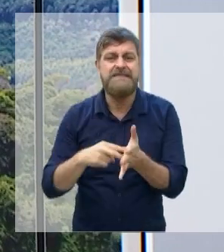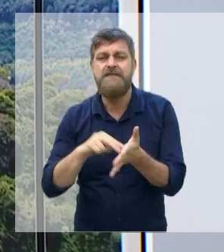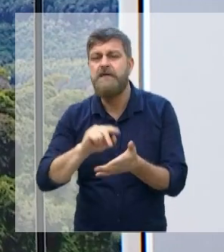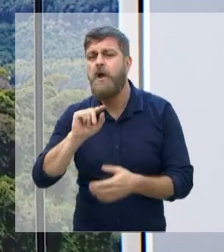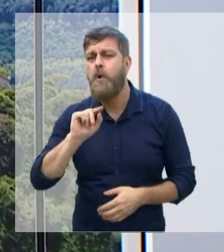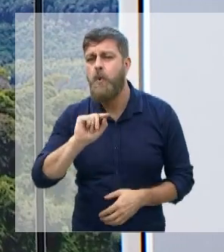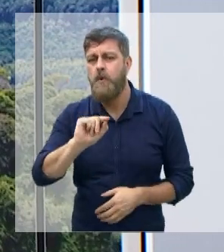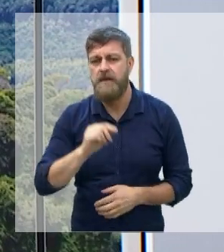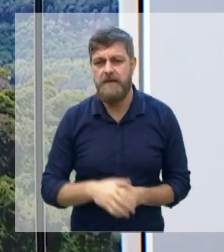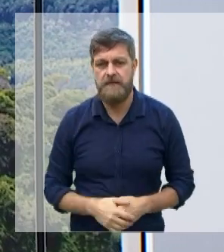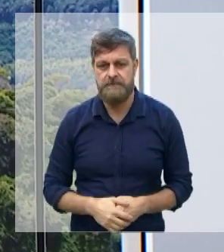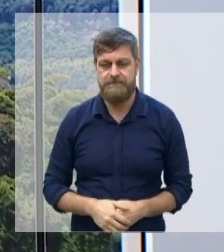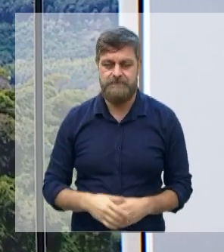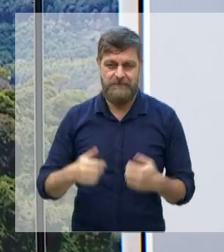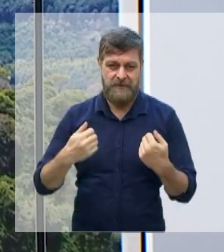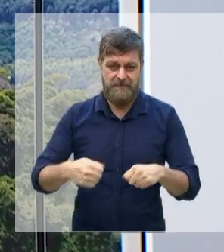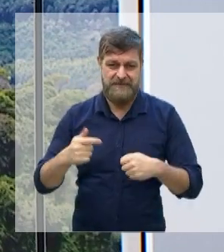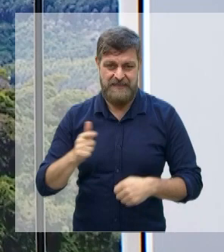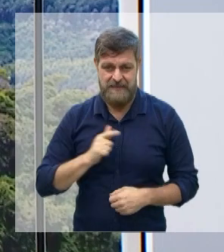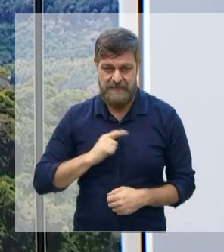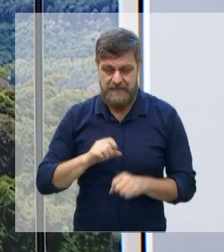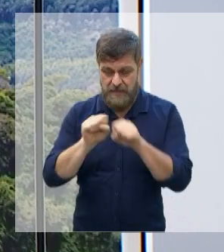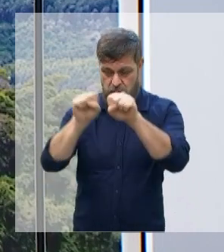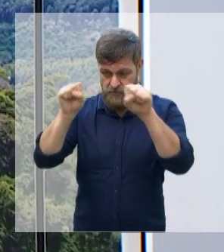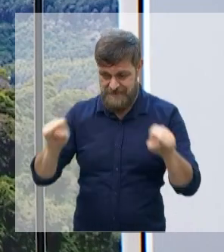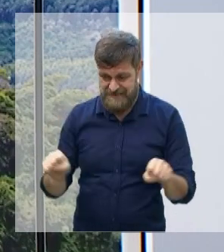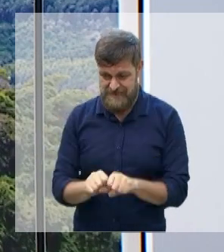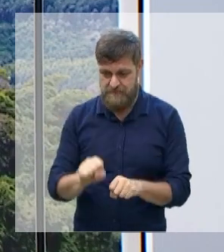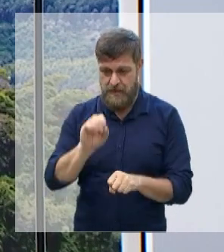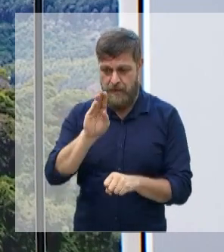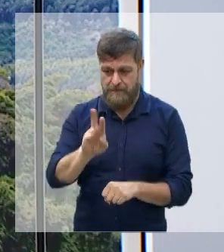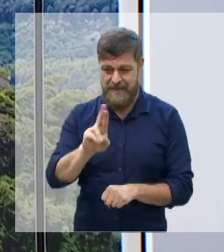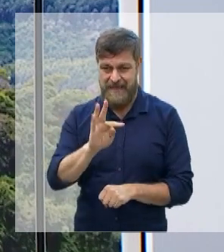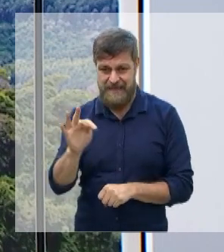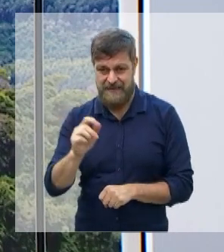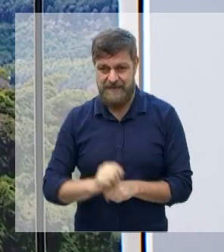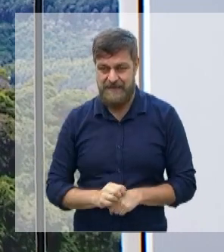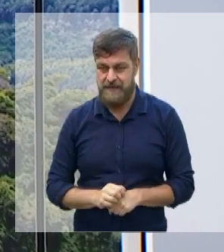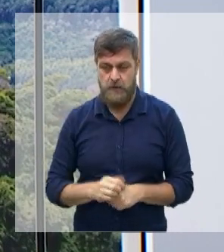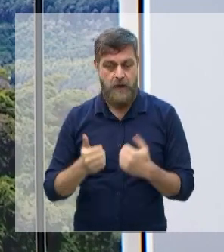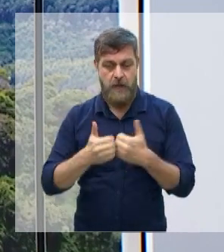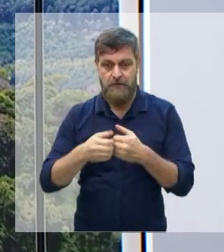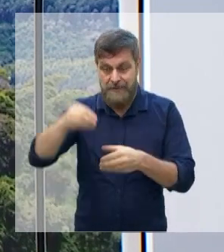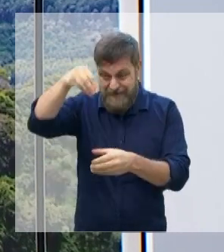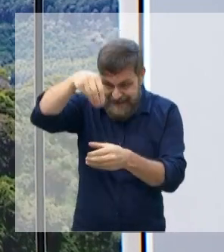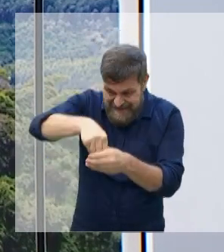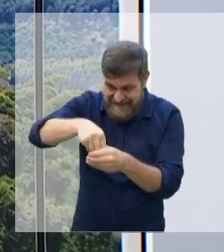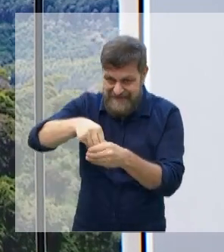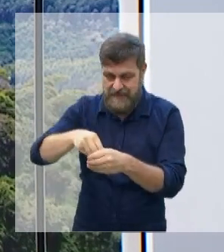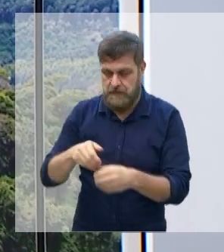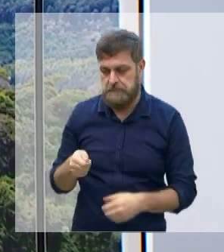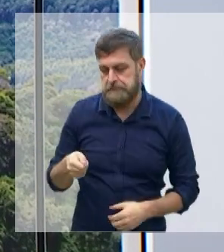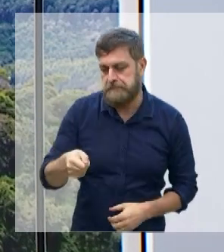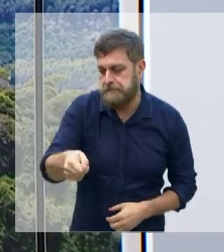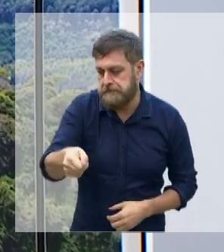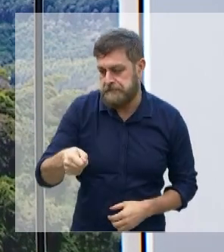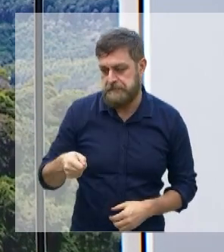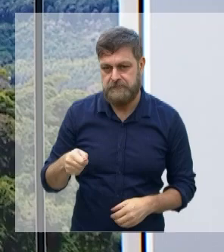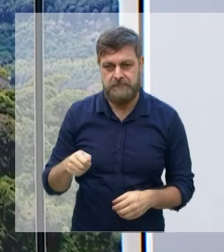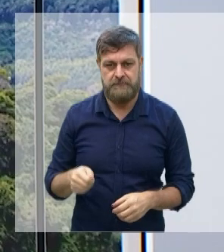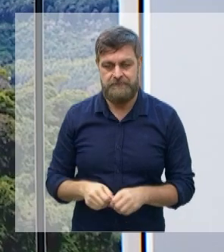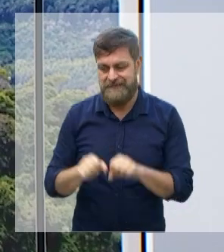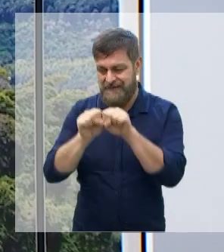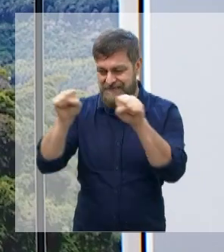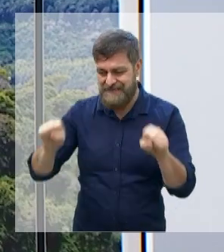eu não vou mais fazer no sistema do brt o pagamento dentro dos ônibus dentro dos validadores como nós fazemos e não